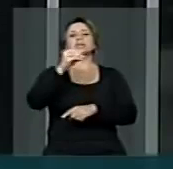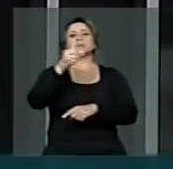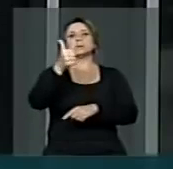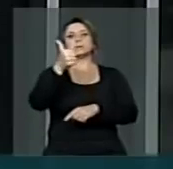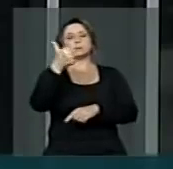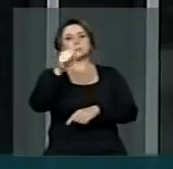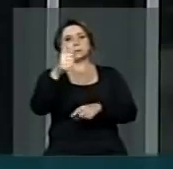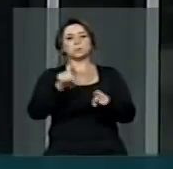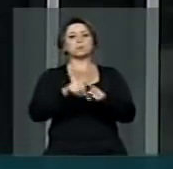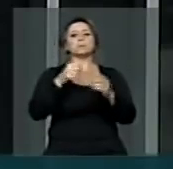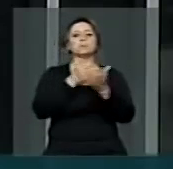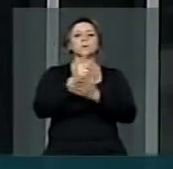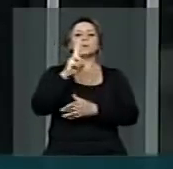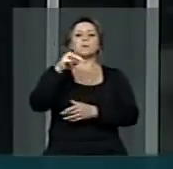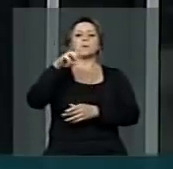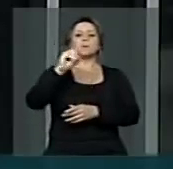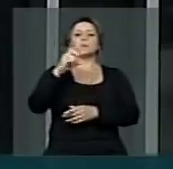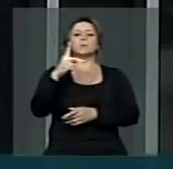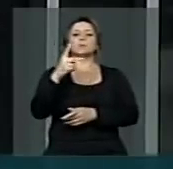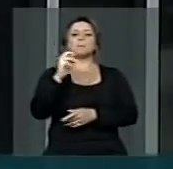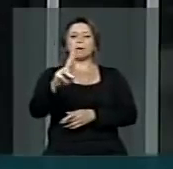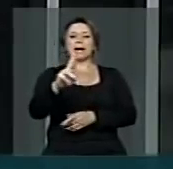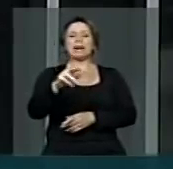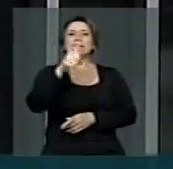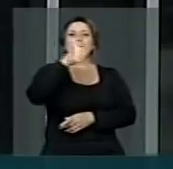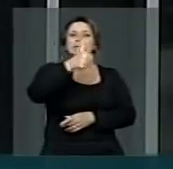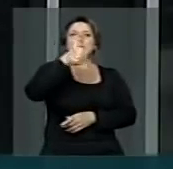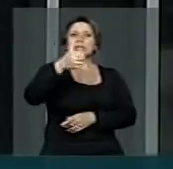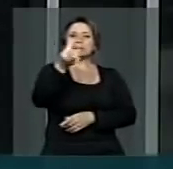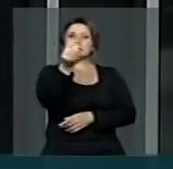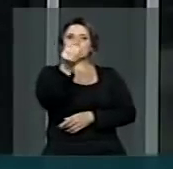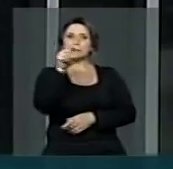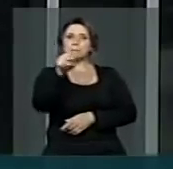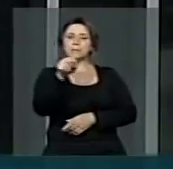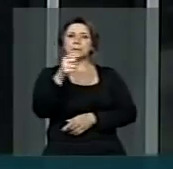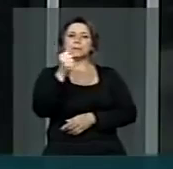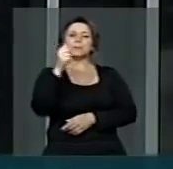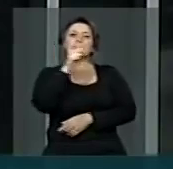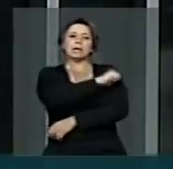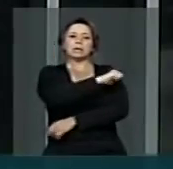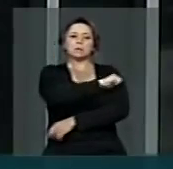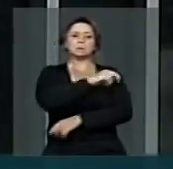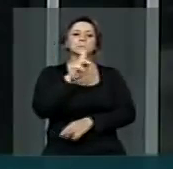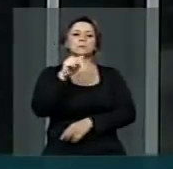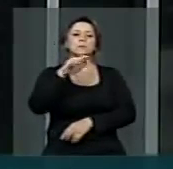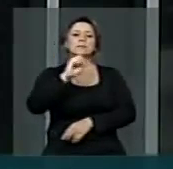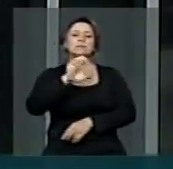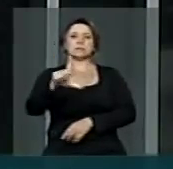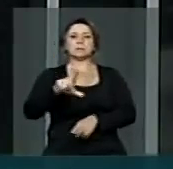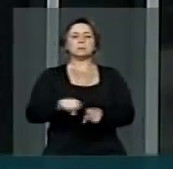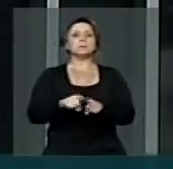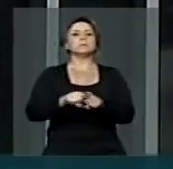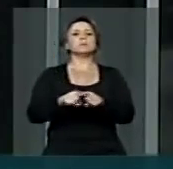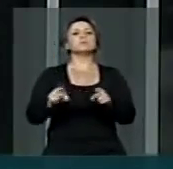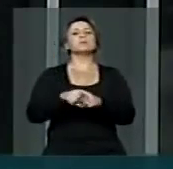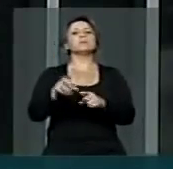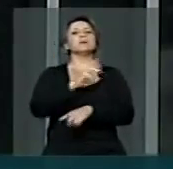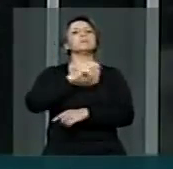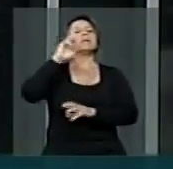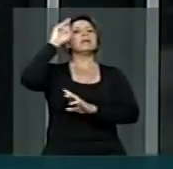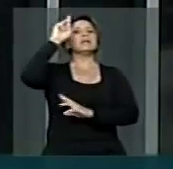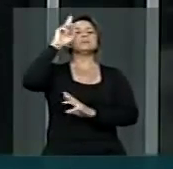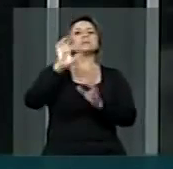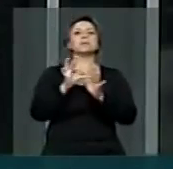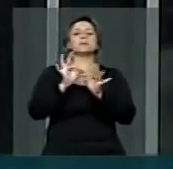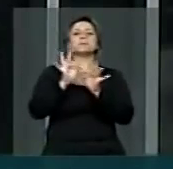paranaense Unopar, com 160 mil alunos, e a catarinense Uniaselv, consolidando-se como líder do ensino à